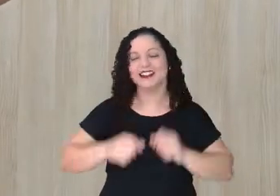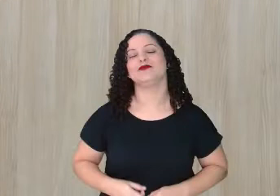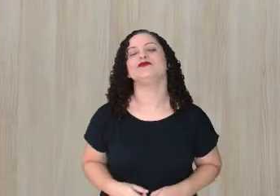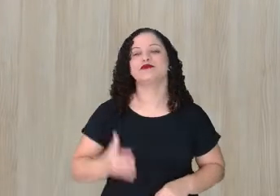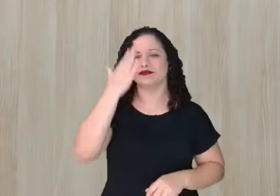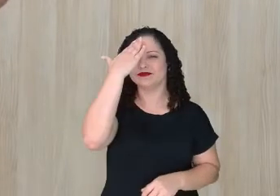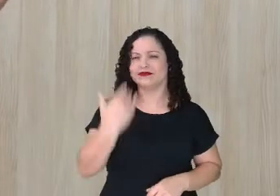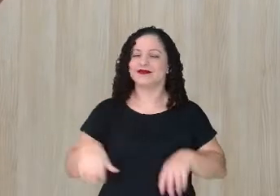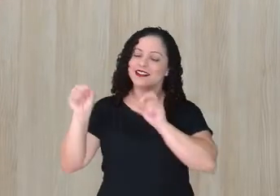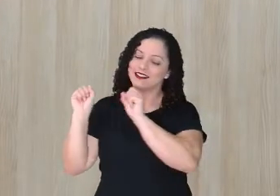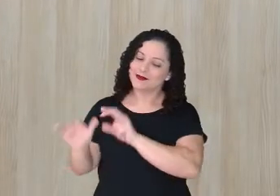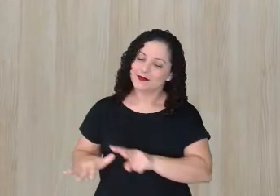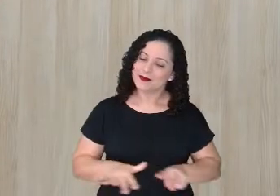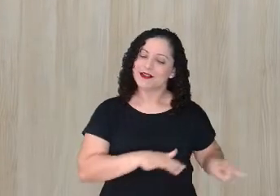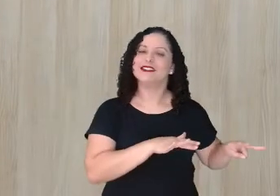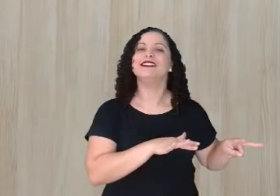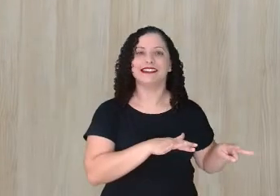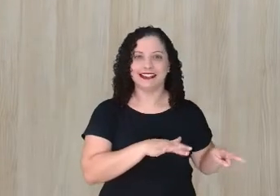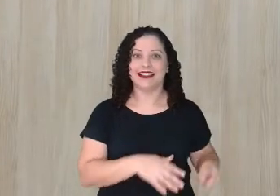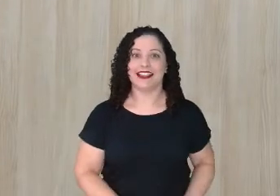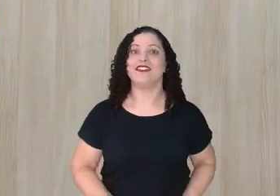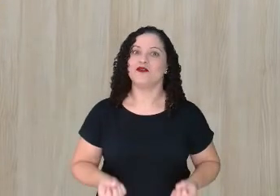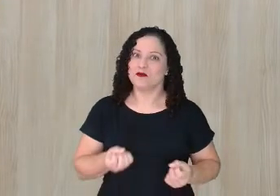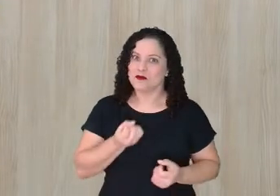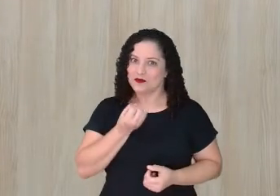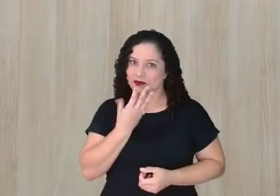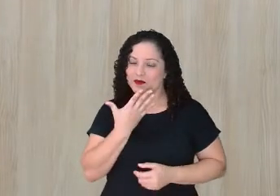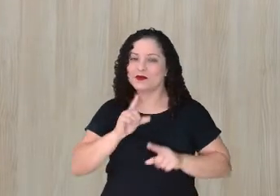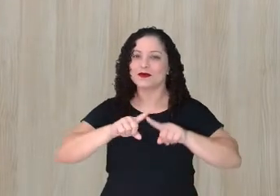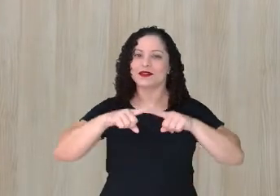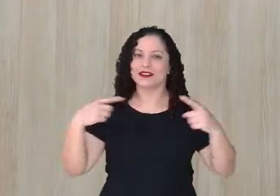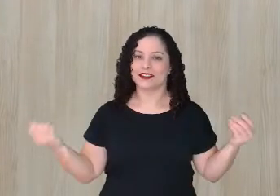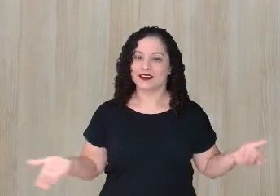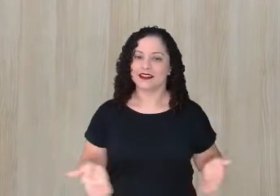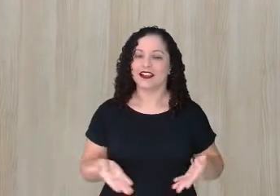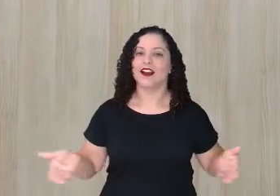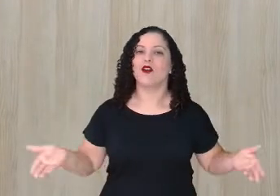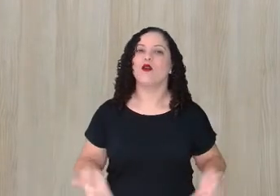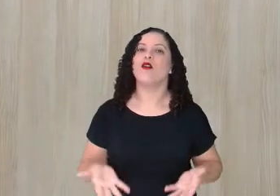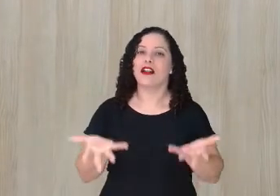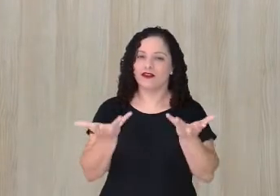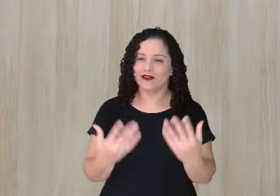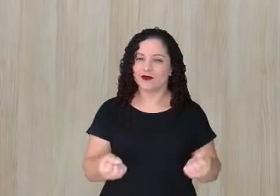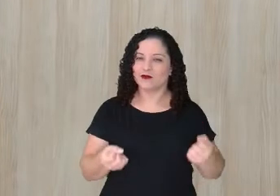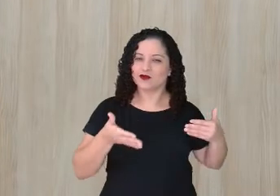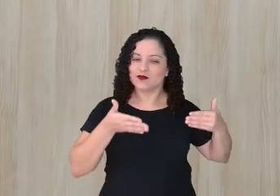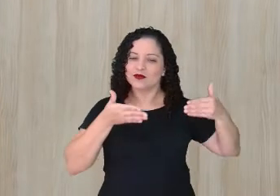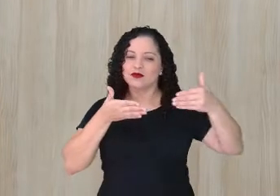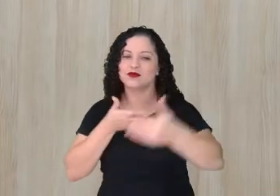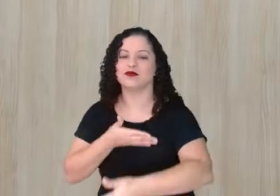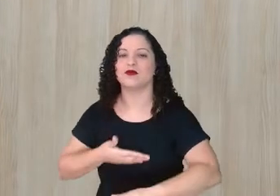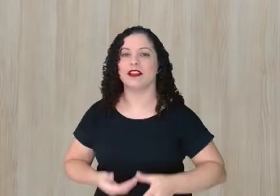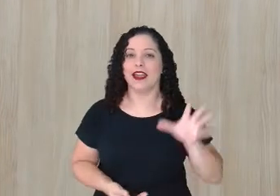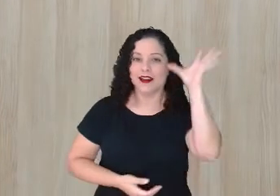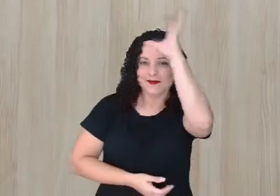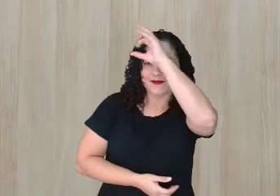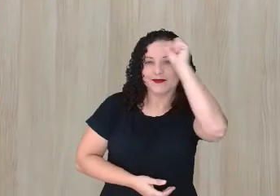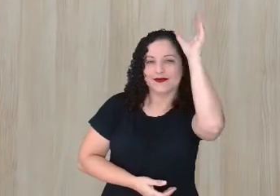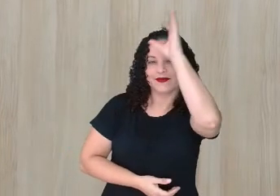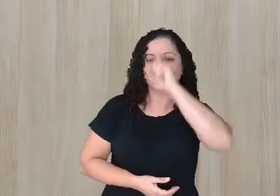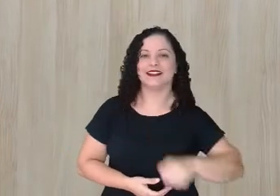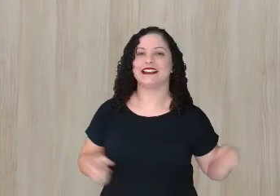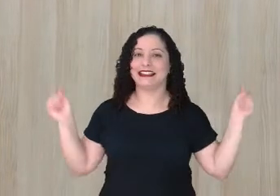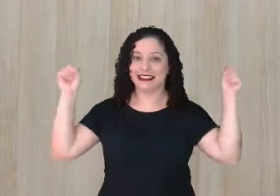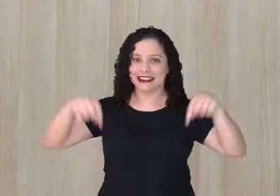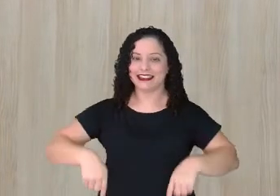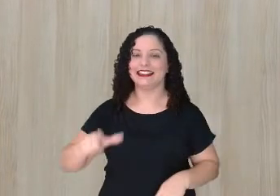né, foi bem tenso, mas é hora de avançarmos em conhecimento. E eu tenho comigo